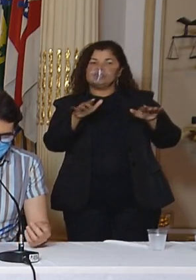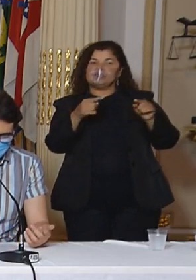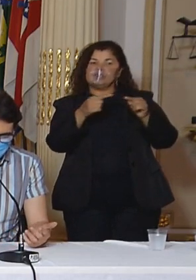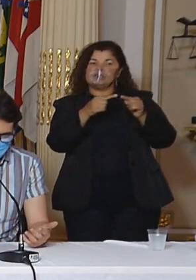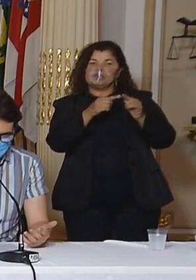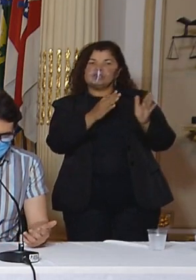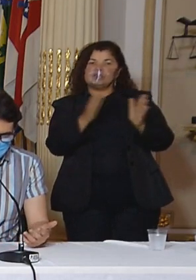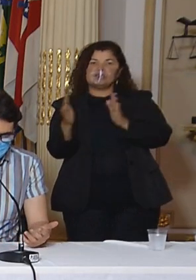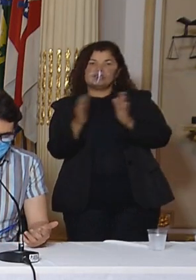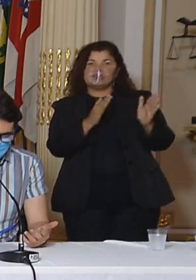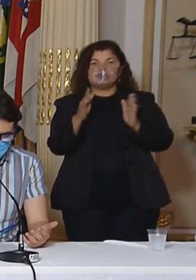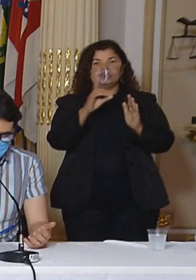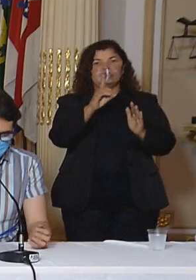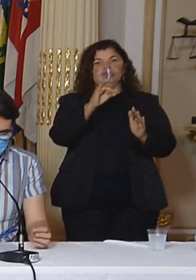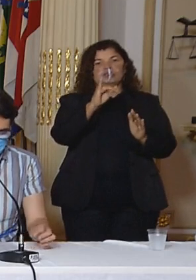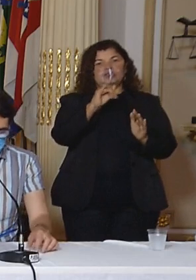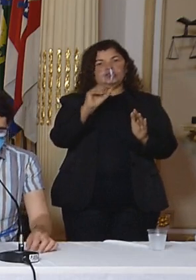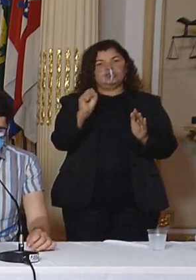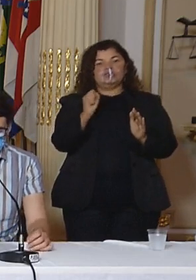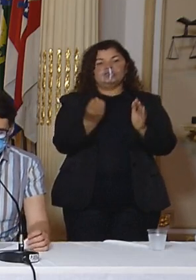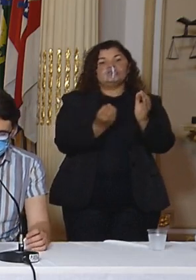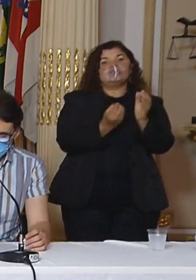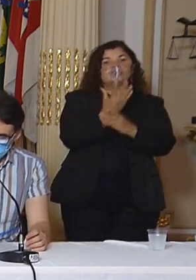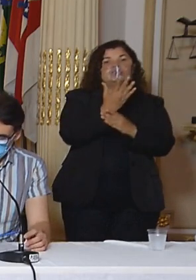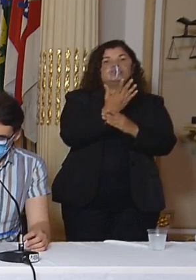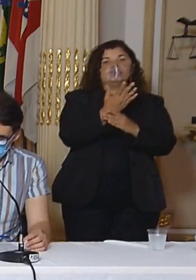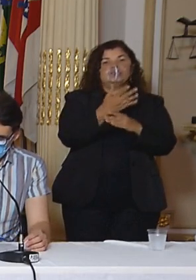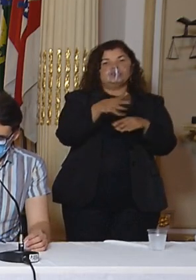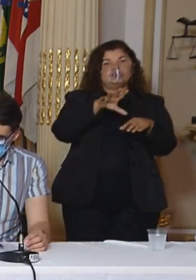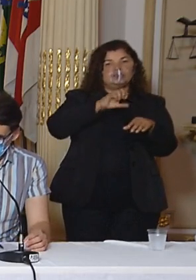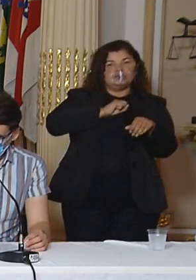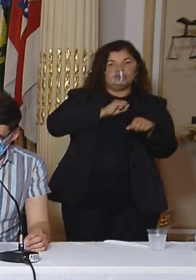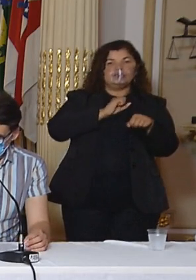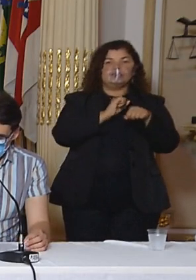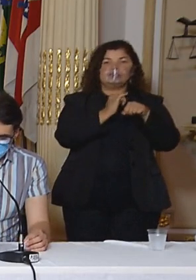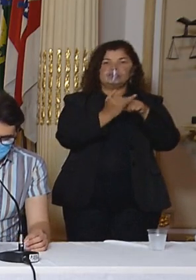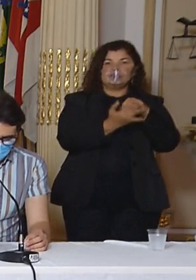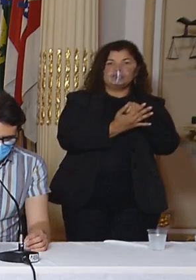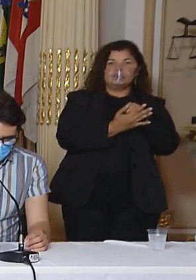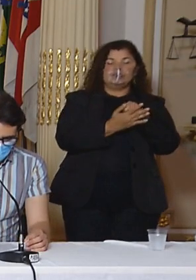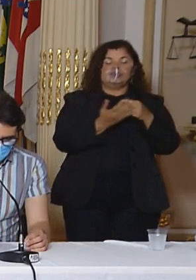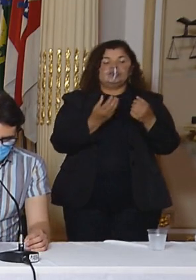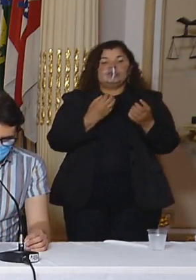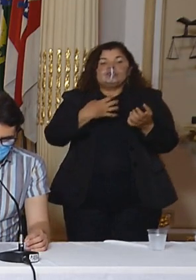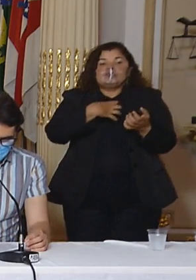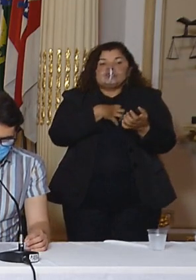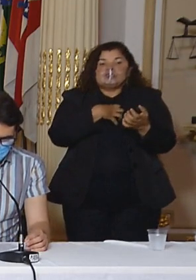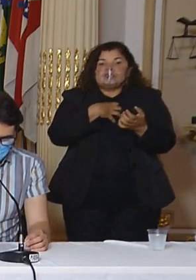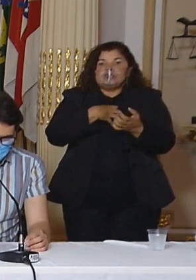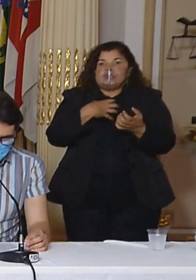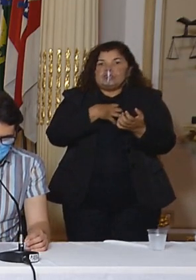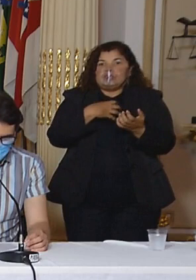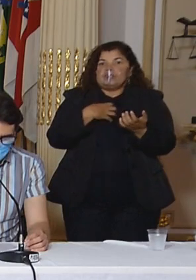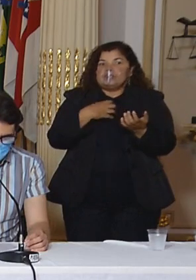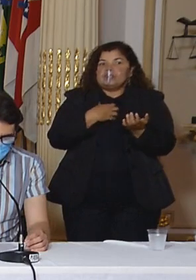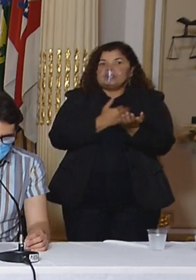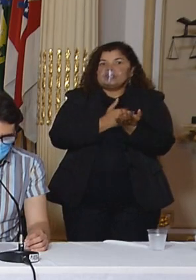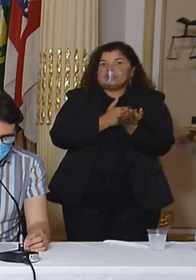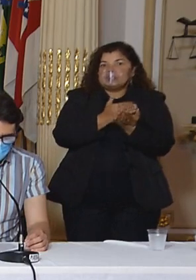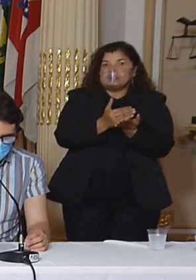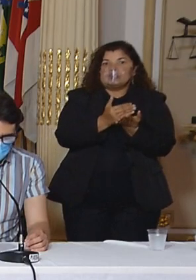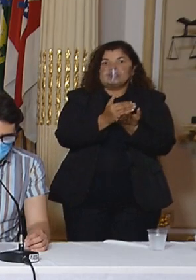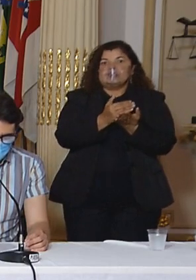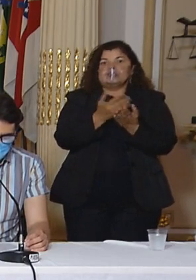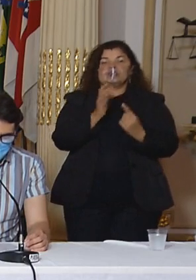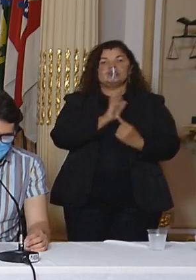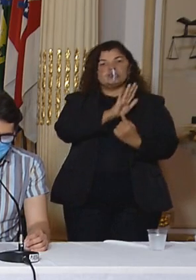datas em que ocorreram efetivamente os casos, por vezes, os inícios dos sintomas. Então, isso é apresentado de